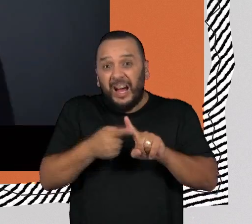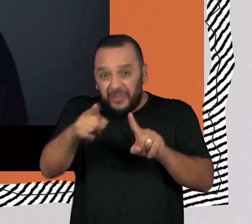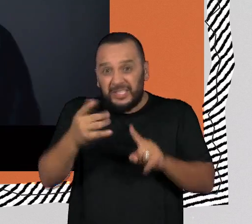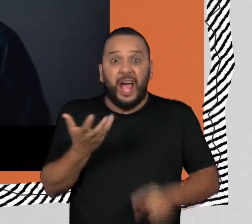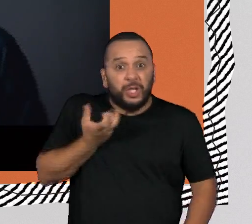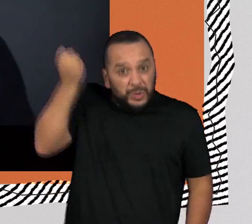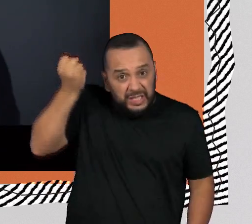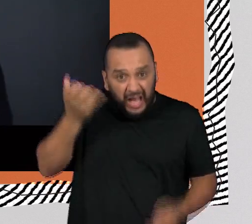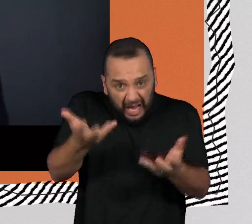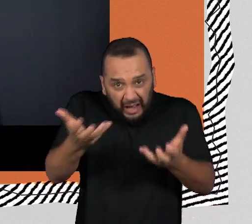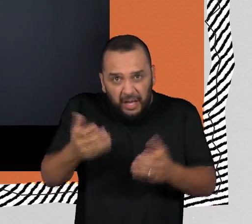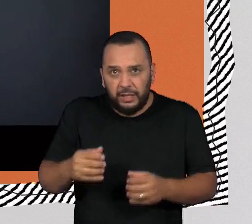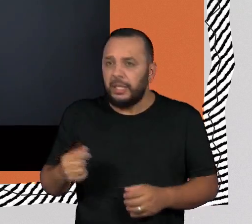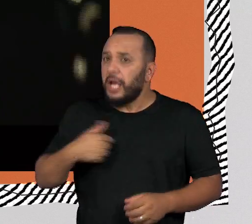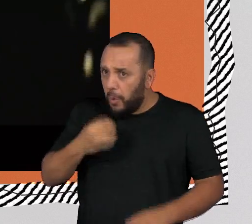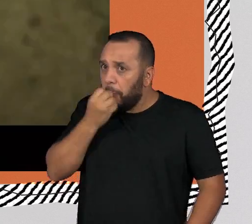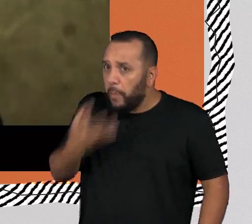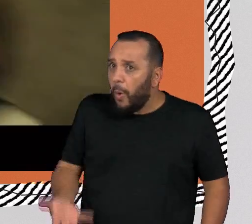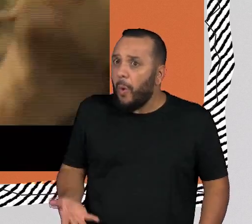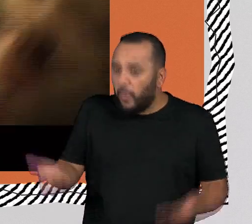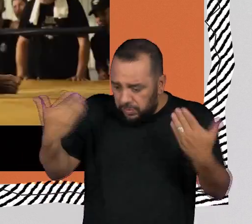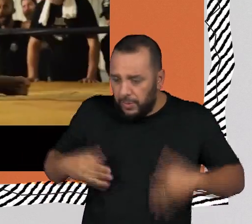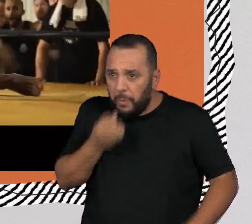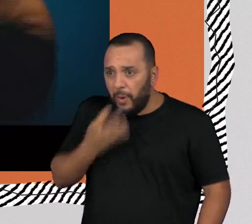matar? Encontrei algo que eu sou bom.